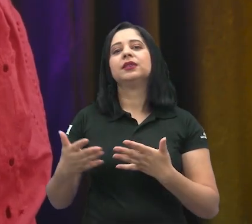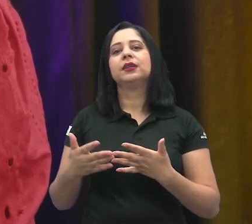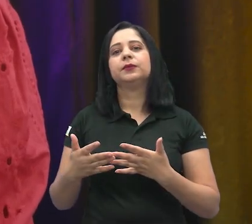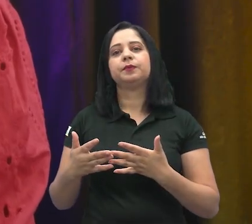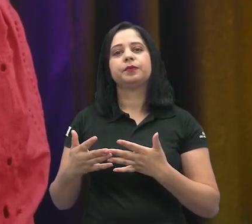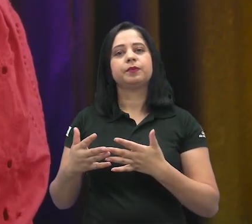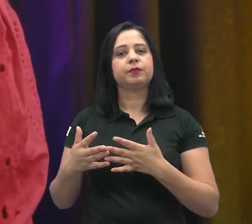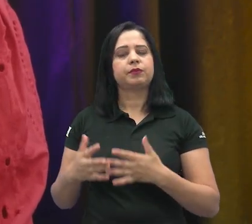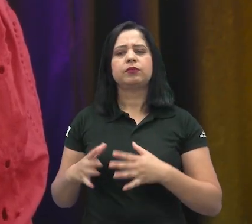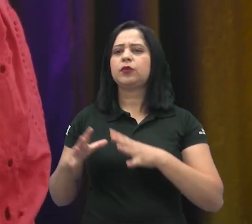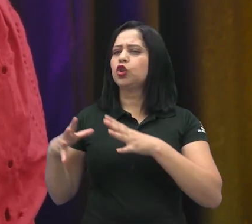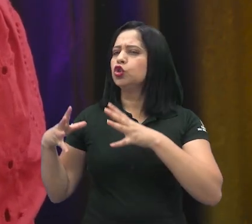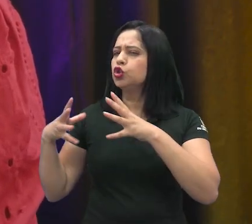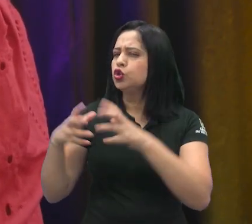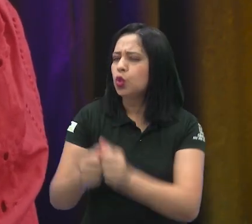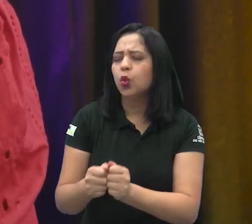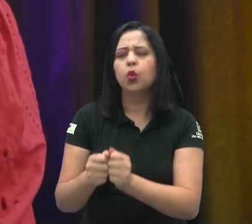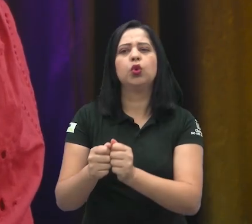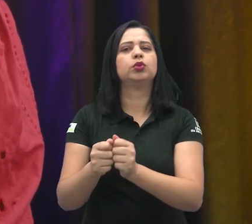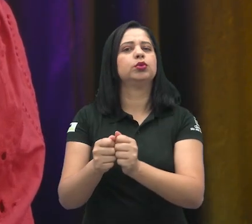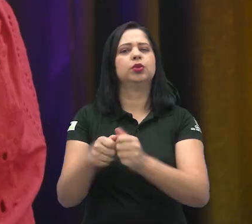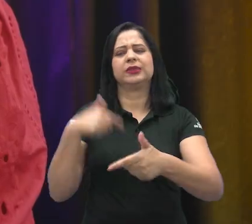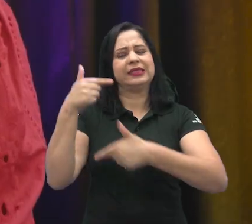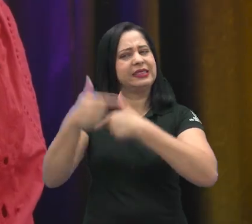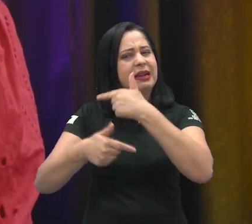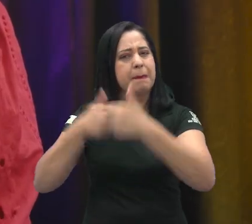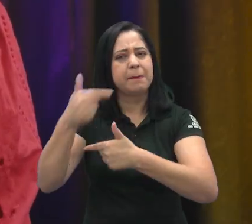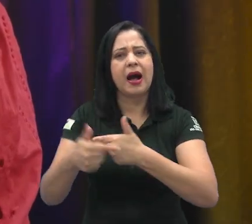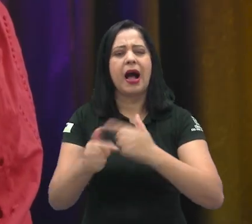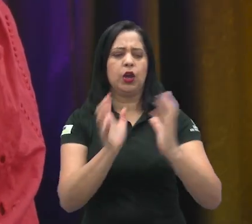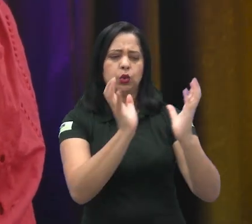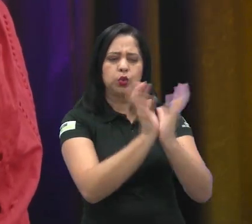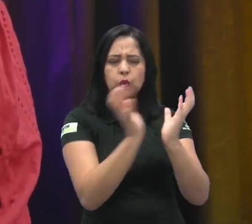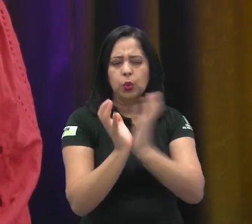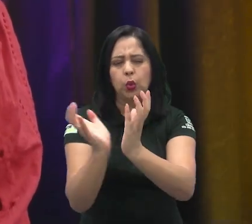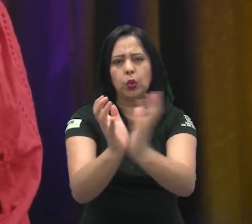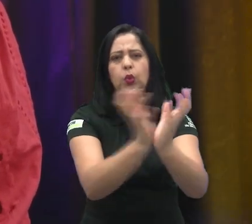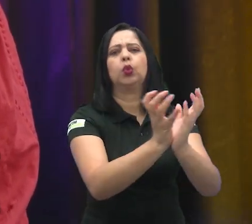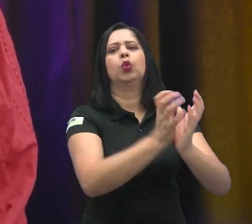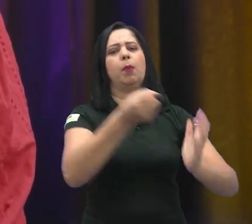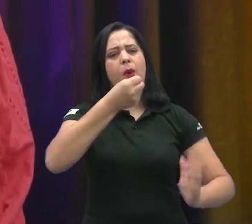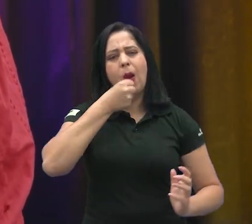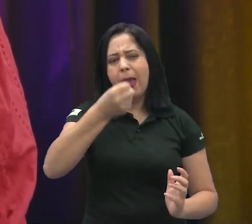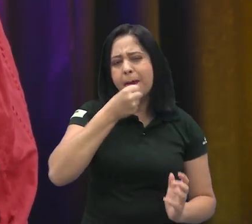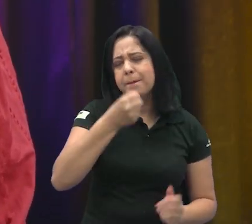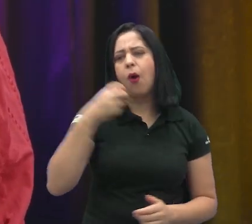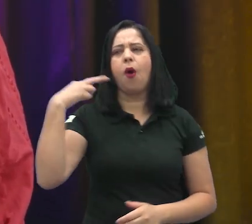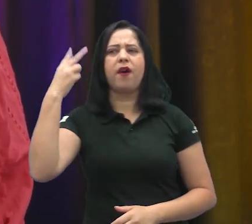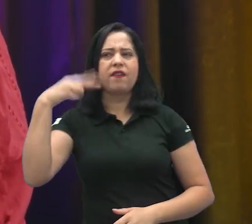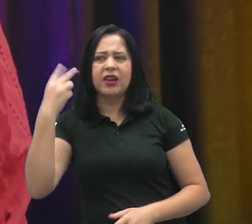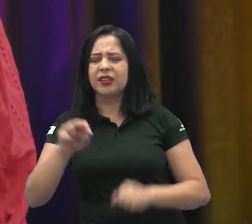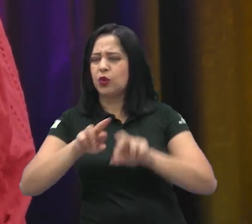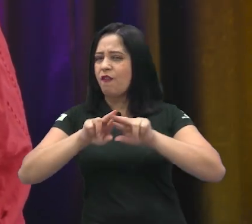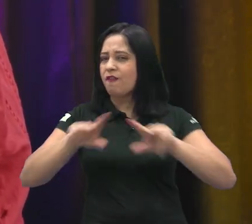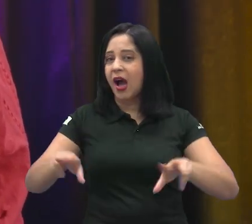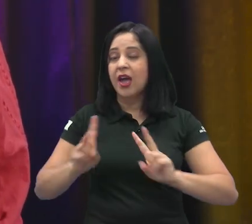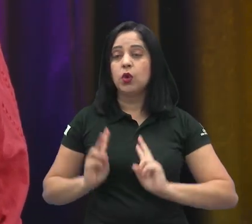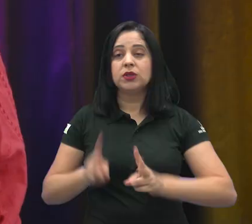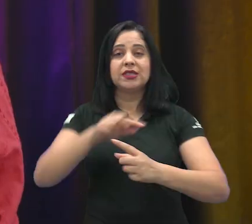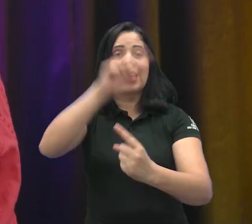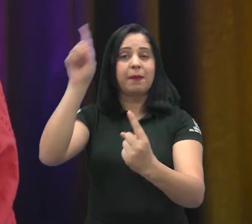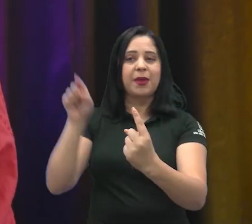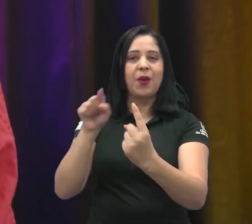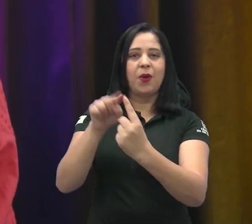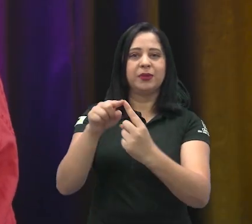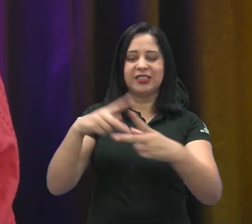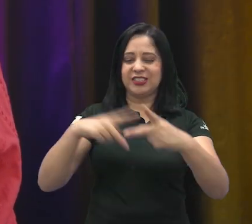para a gente que todo esse movimento que a gente faz, da equipe, dos apresentadores, dos vereadores, das autoridades, é para um único